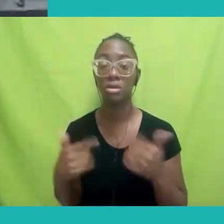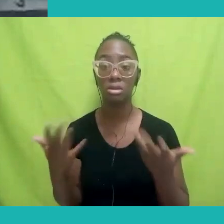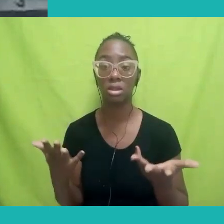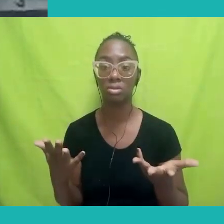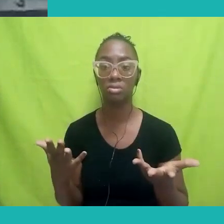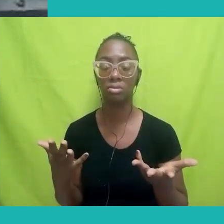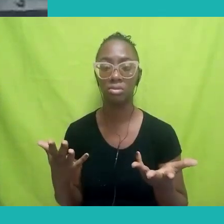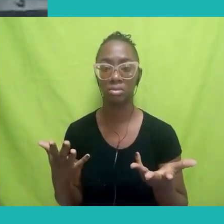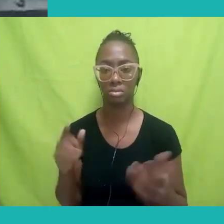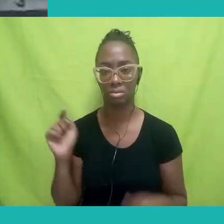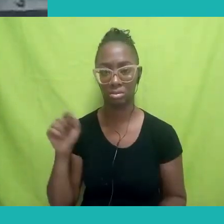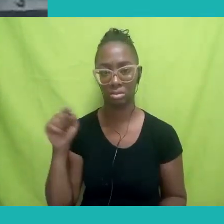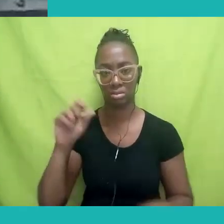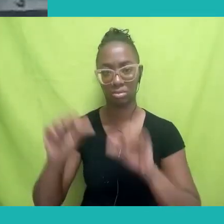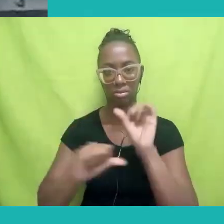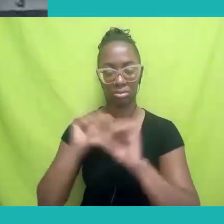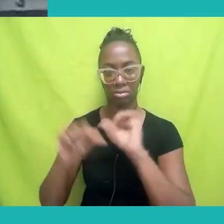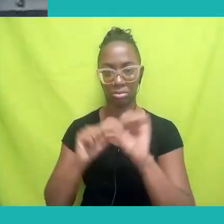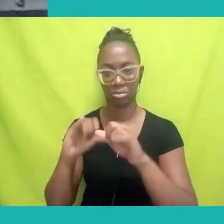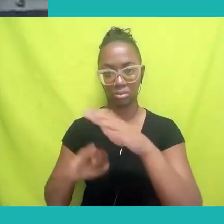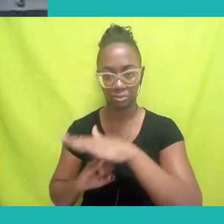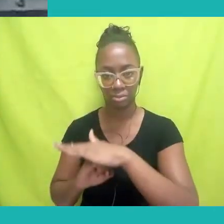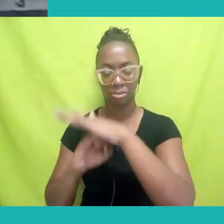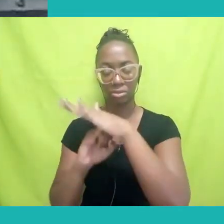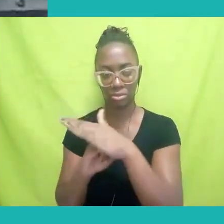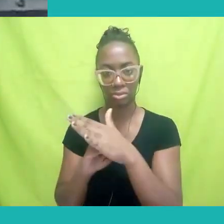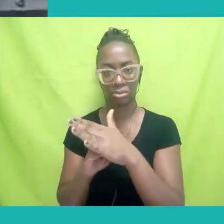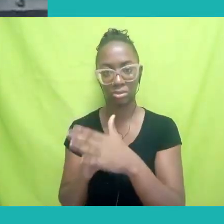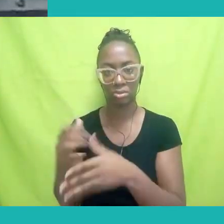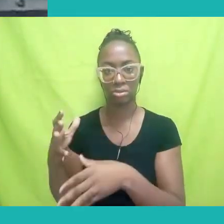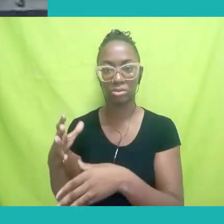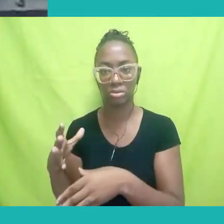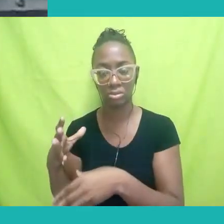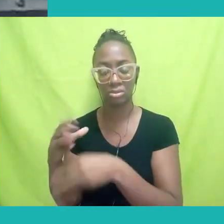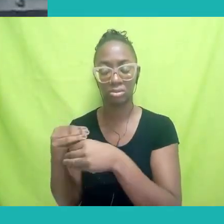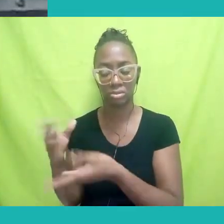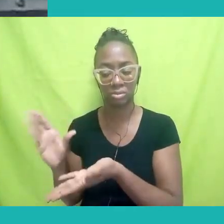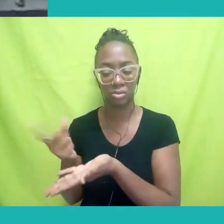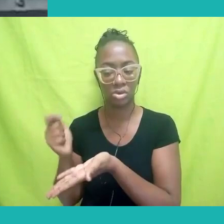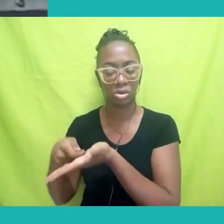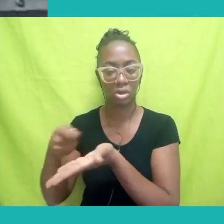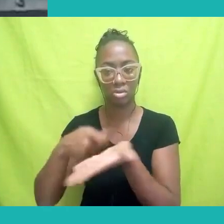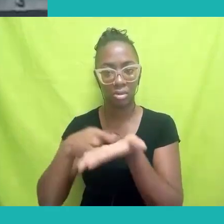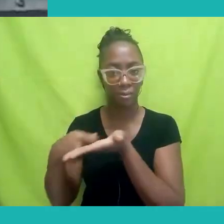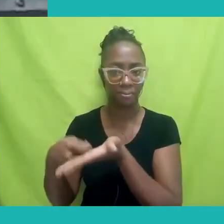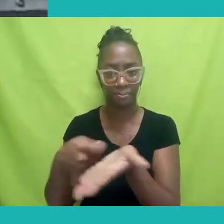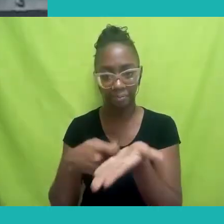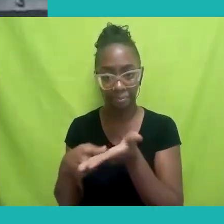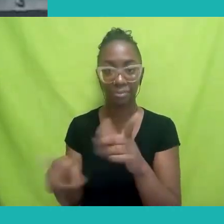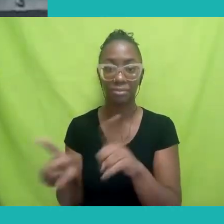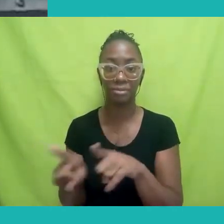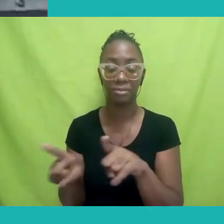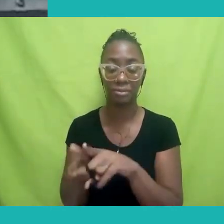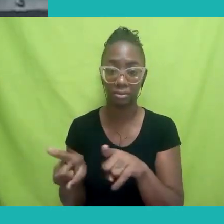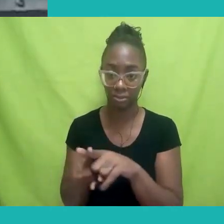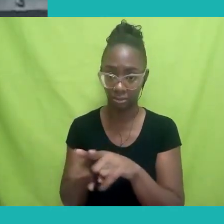diante de tal mudança, né, da instituição da contribuição previdenciária a cargo de pensionistas militares e da magnitude do